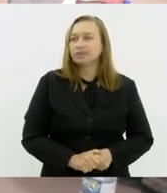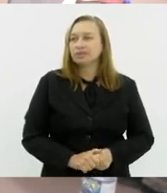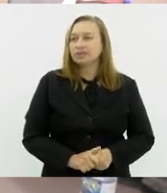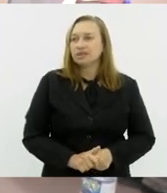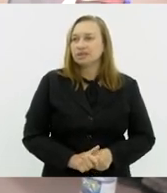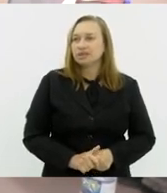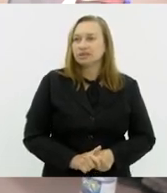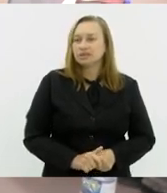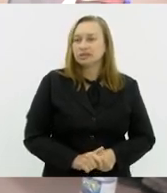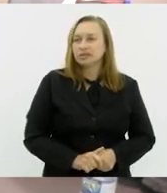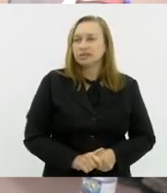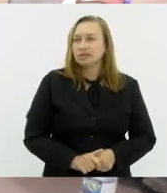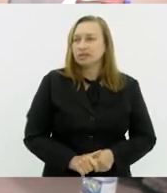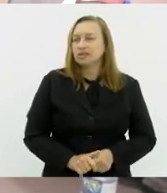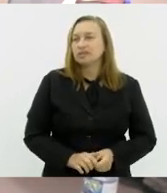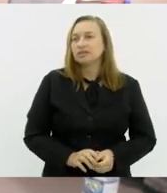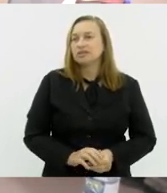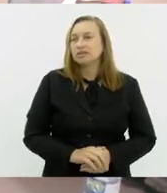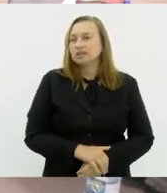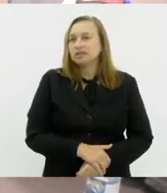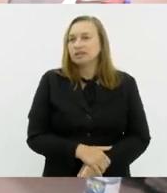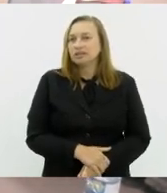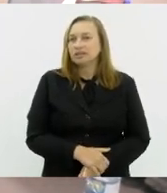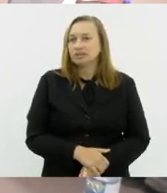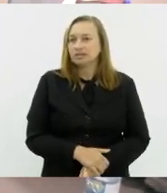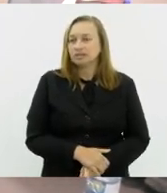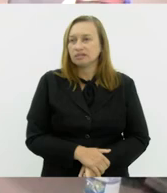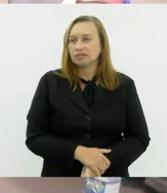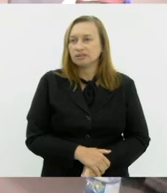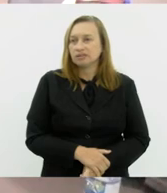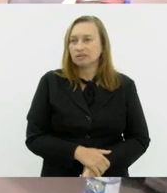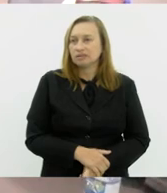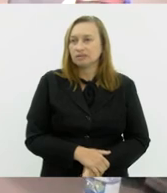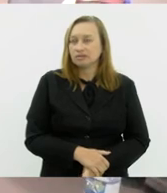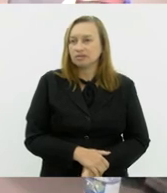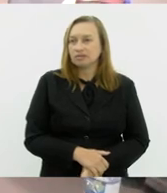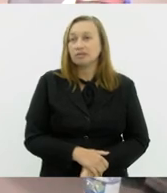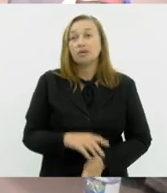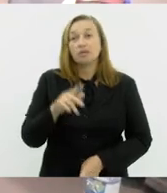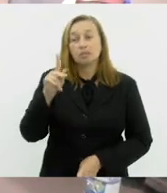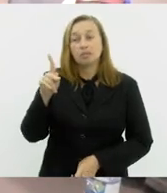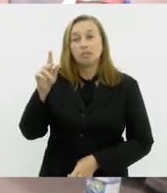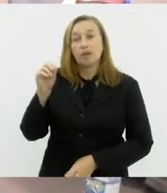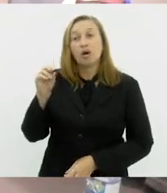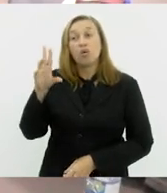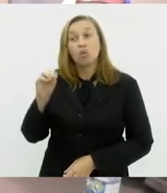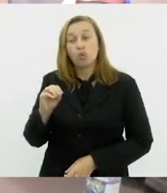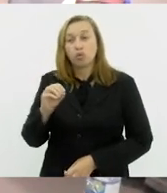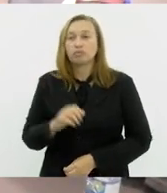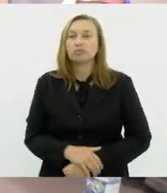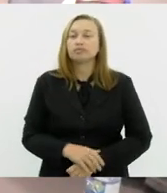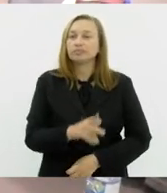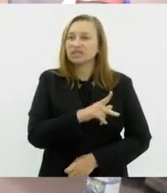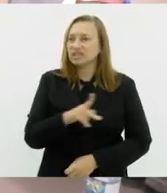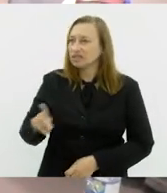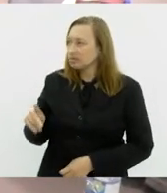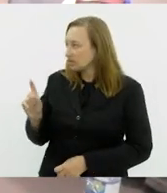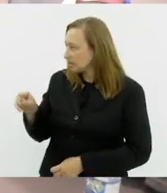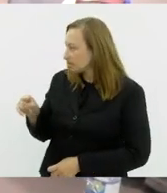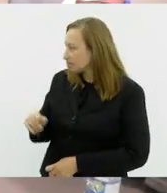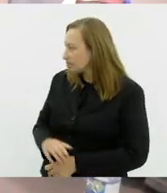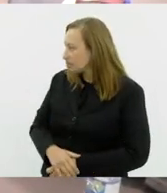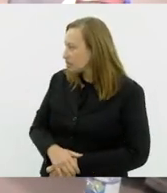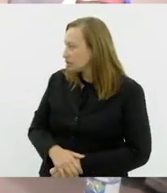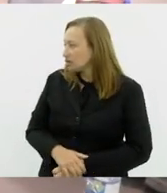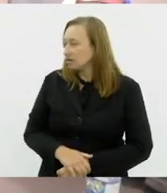não? Então, só vamos até respeitar as inscrições aqui. Senhor Paulo Saad, presidente.